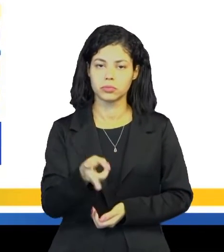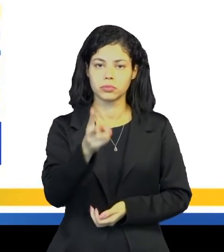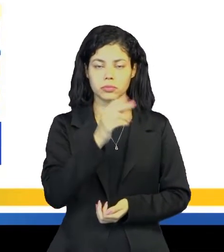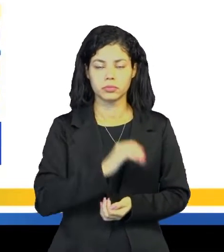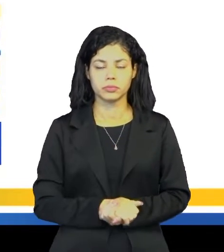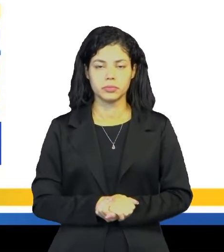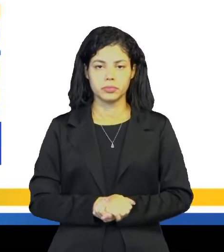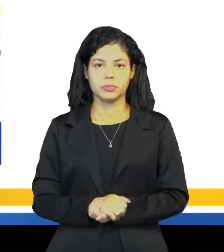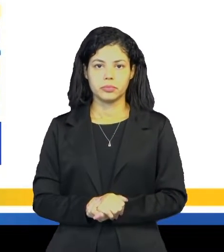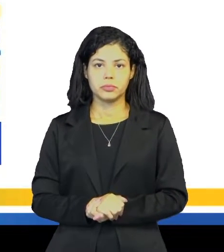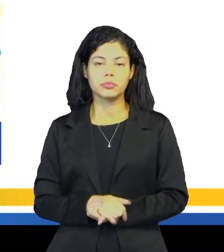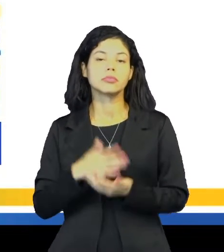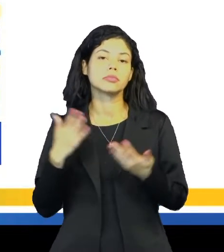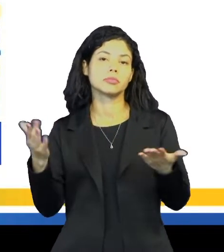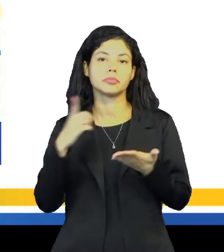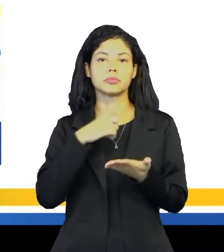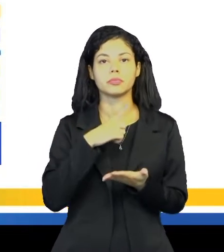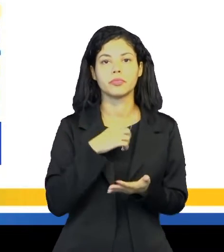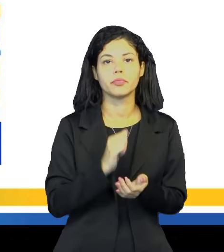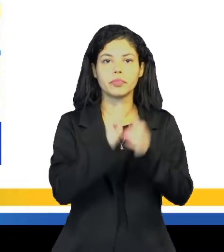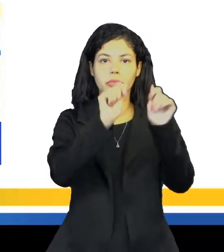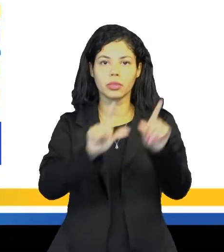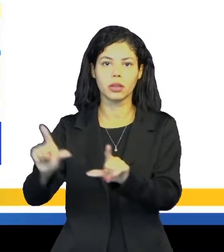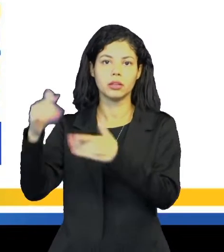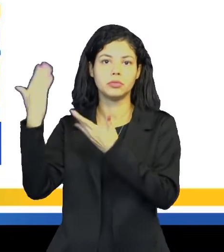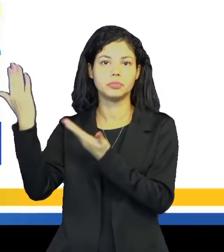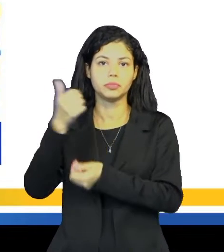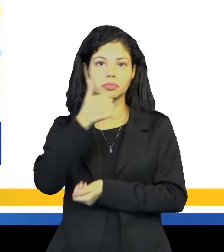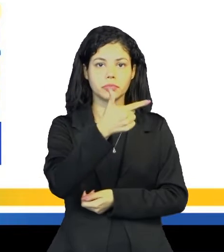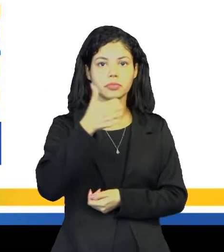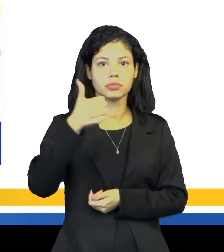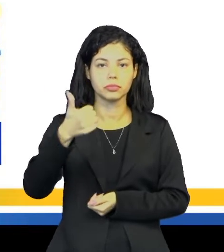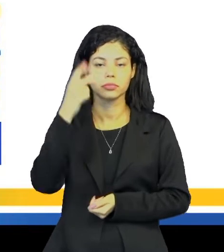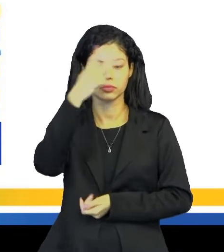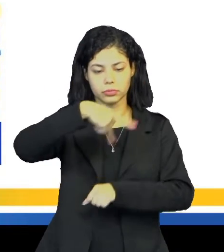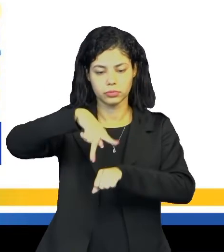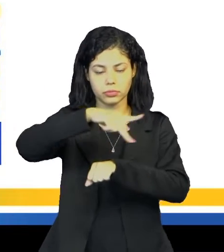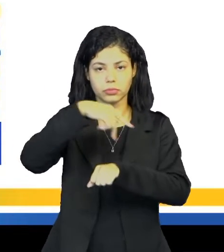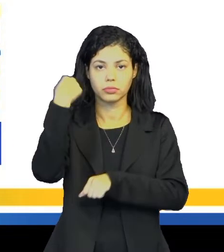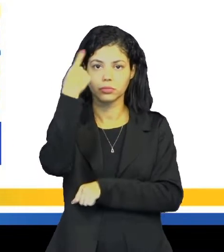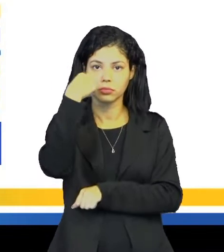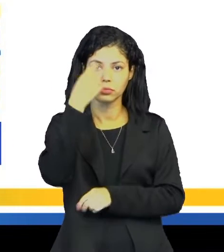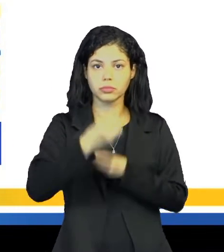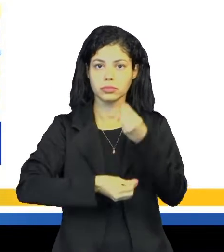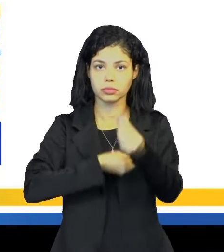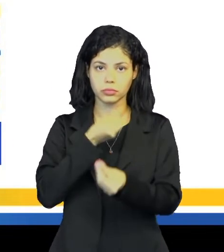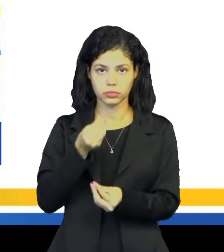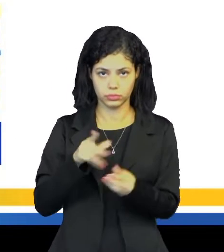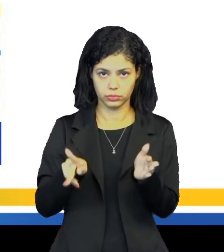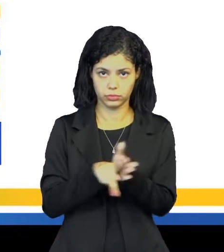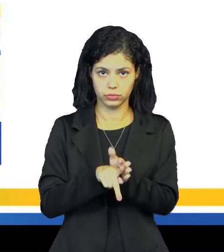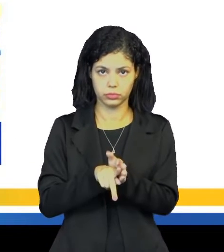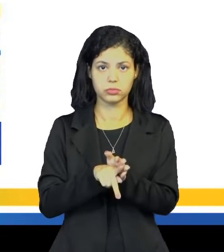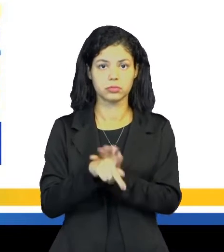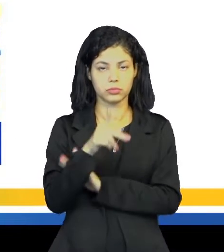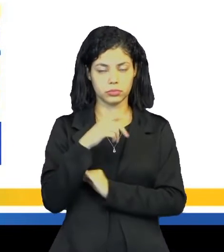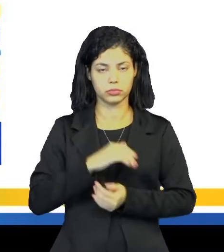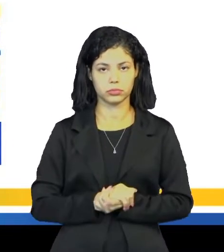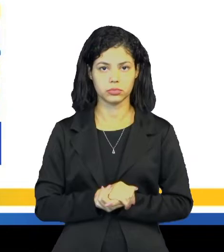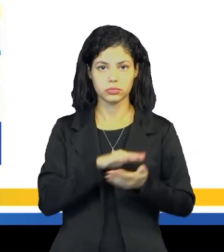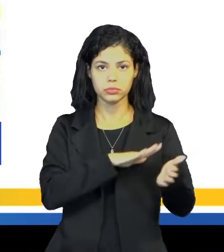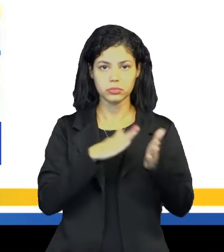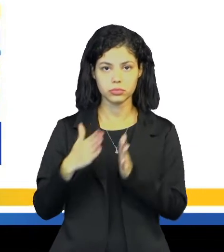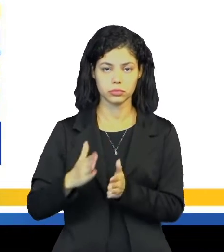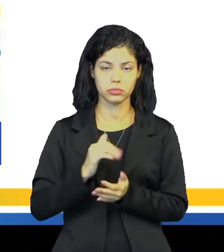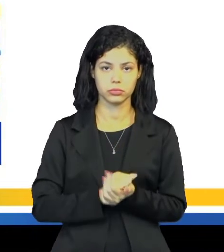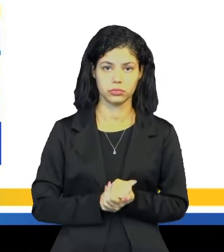Continuando, né, então aí nós temos na tela, né, os 21 países que têm o espanhol como idioma oficial, né? Partindo ali,